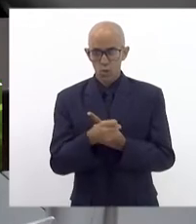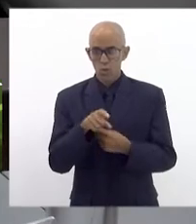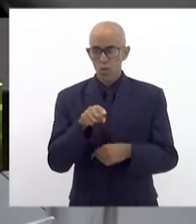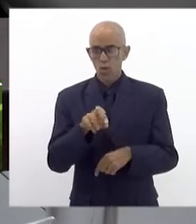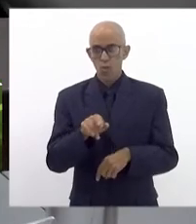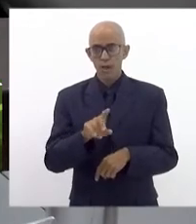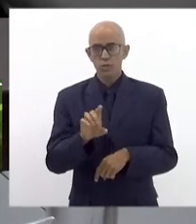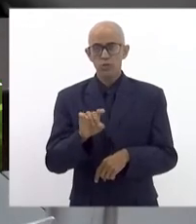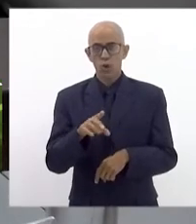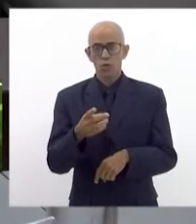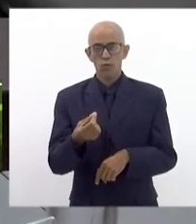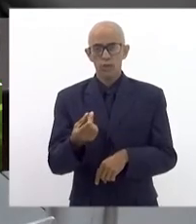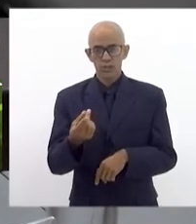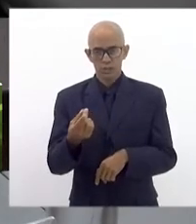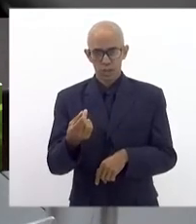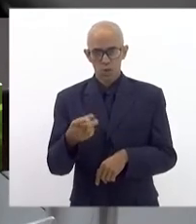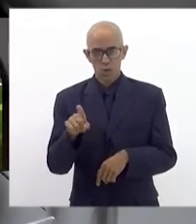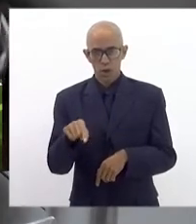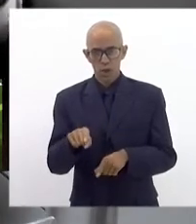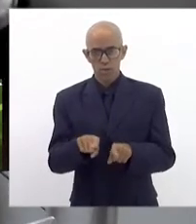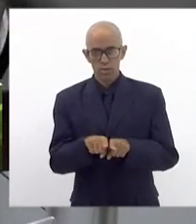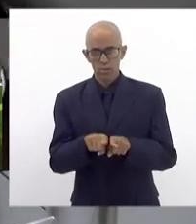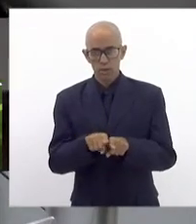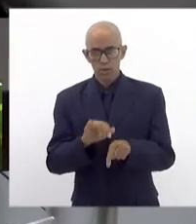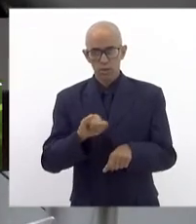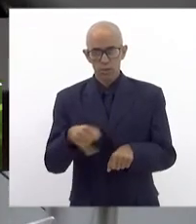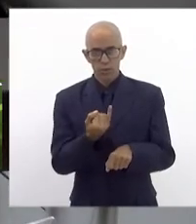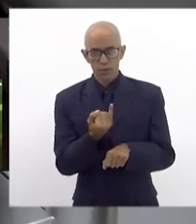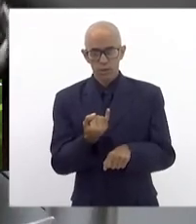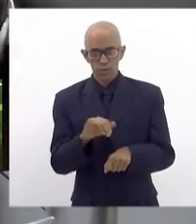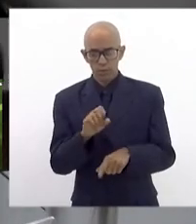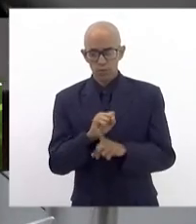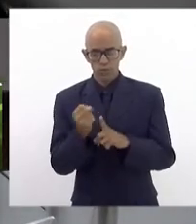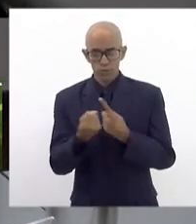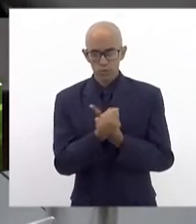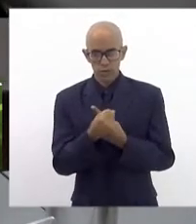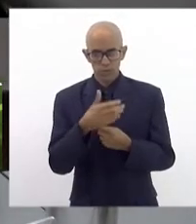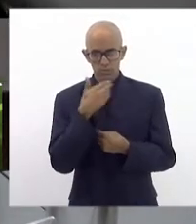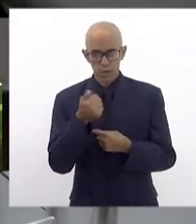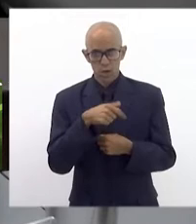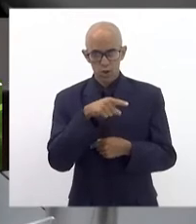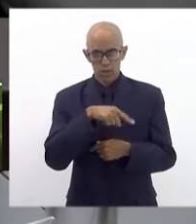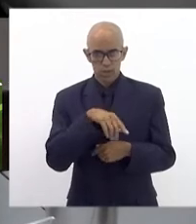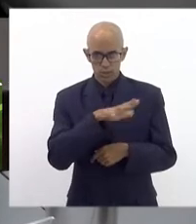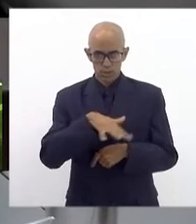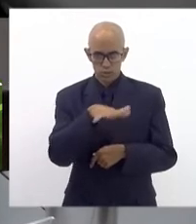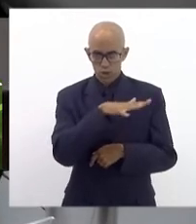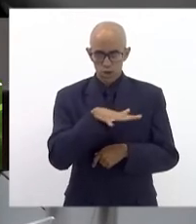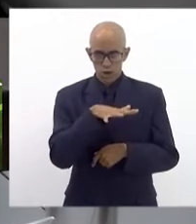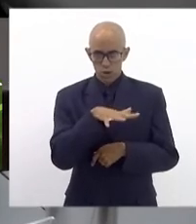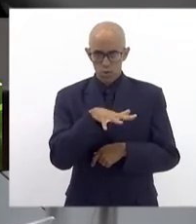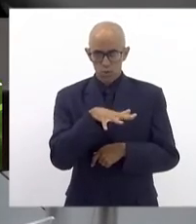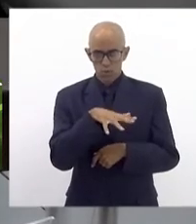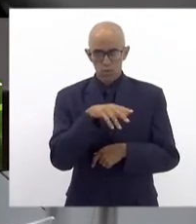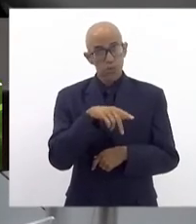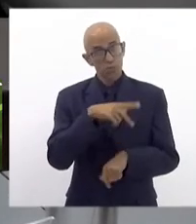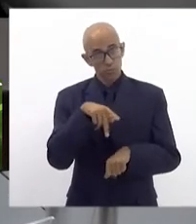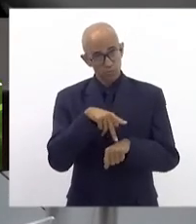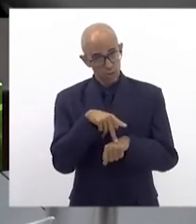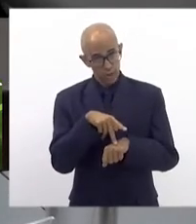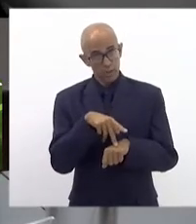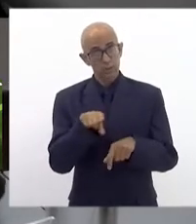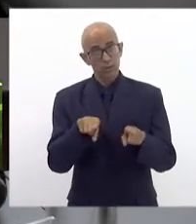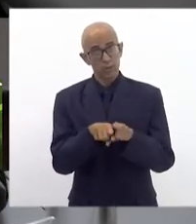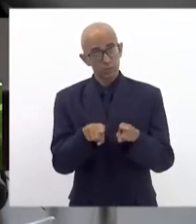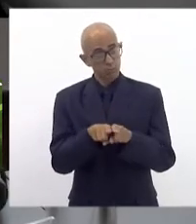só financeiro, riqueza no sentido de aproveitamento da sociedade, melhoria da sociedade brasileira em particular mais ainda